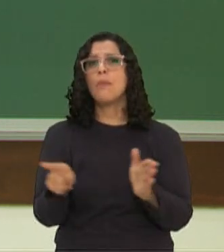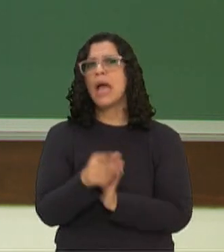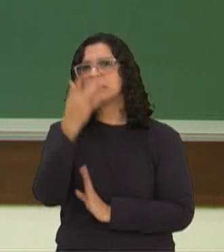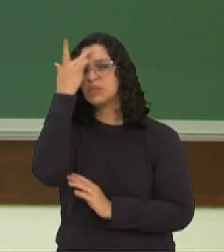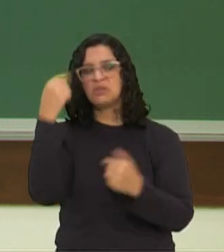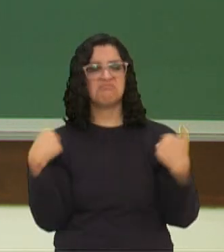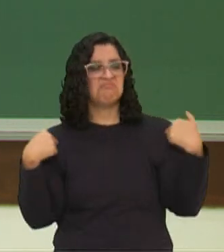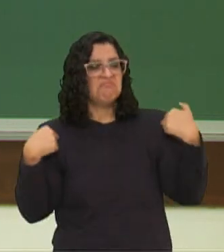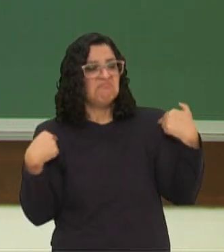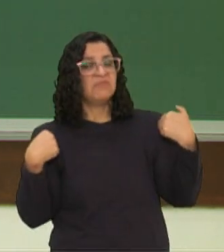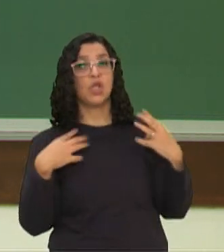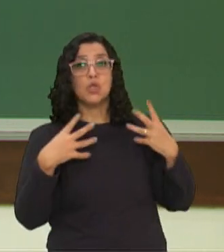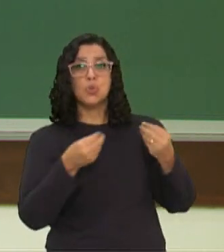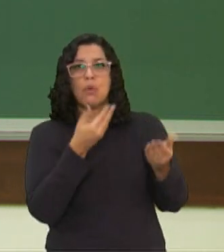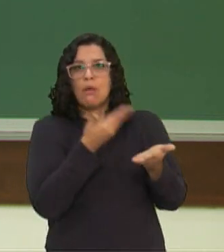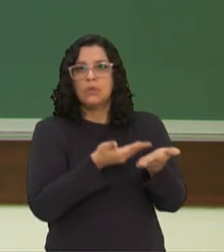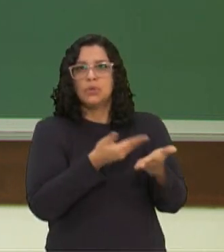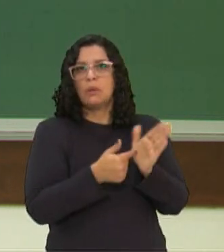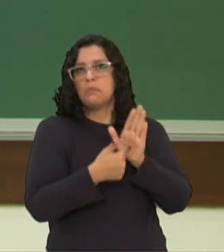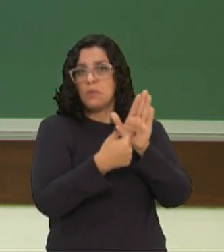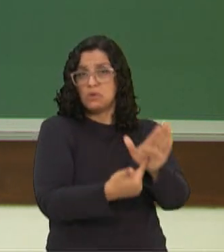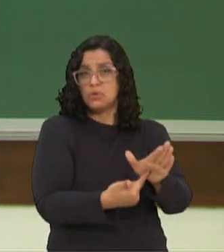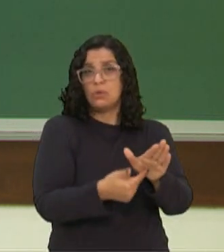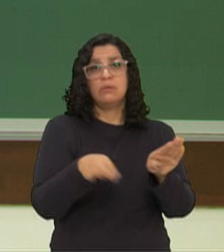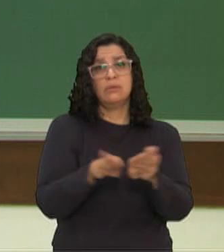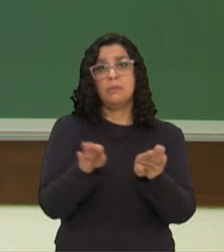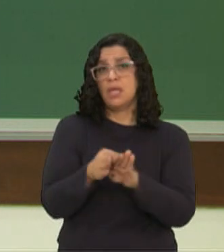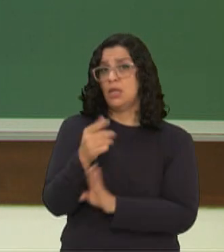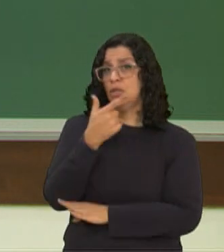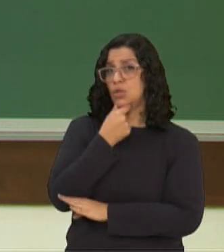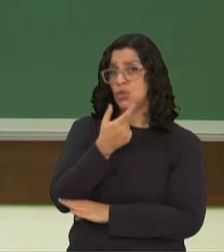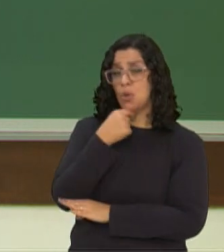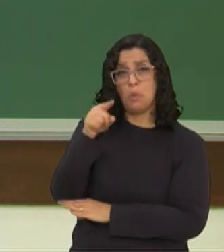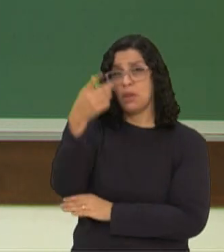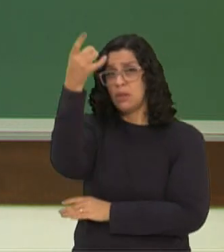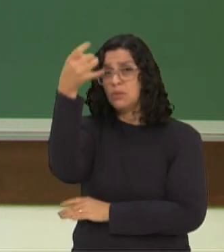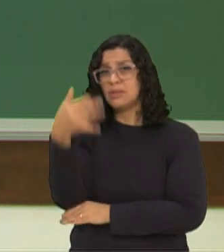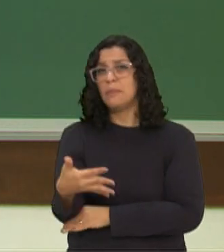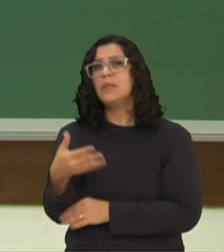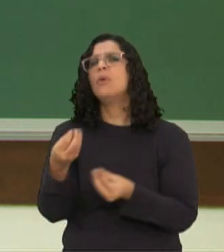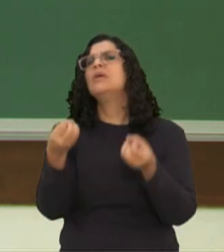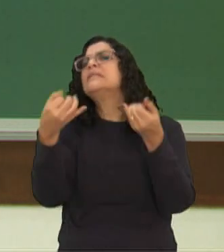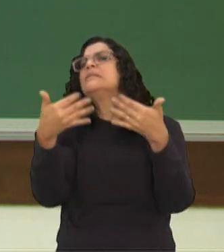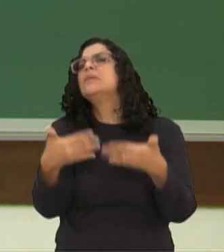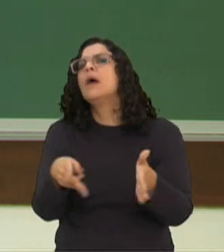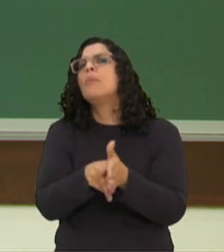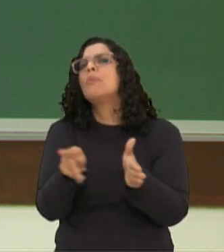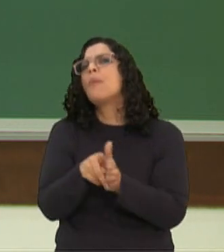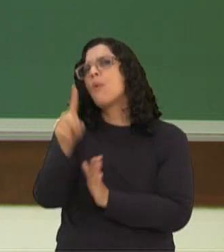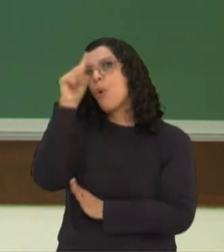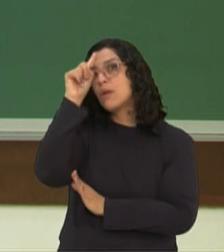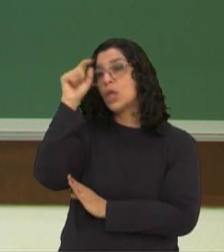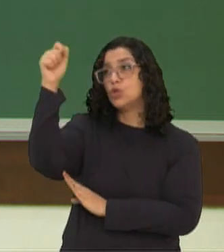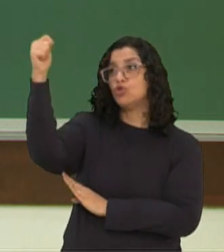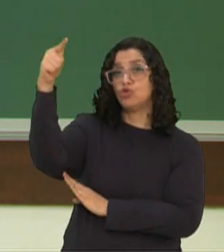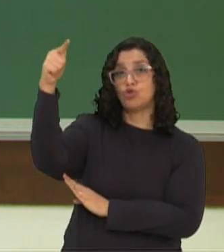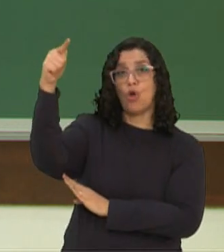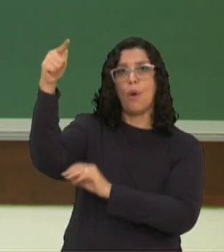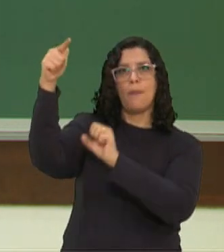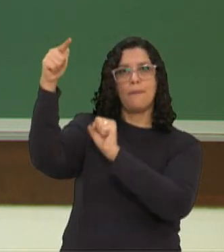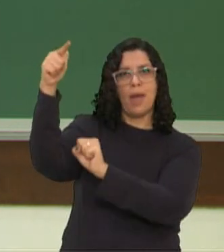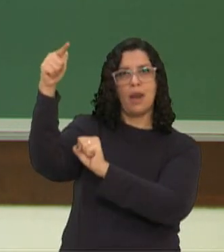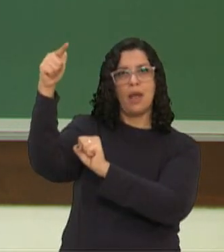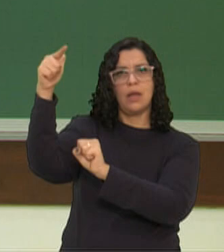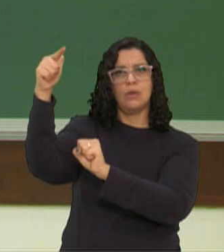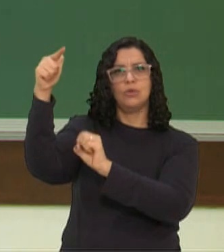muita bola para os ensinamentos de Copérnico. Tá? E ele nem sabia muito bem como justificar a ideia dele. Mas isso